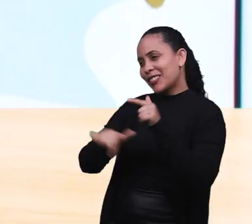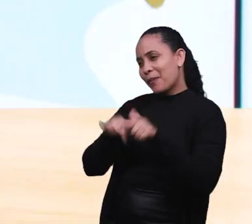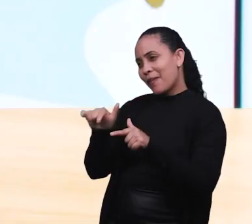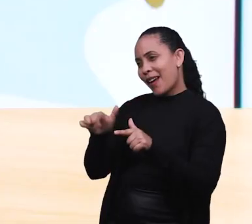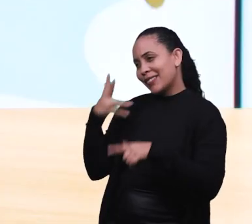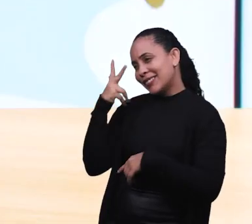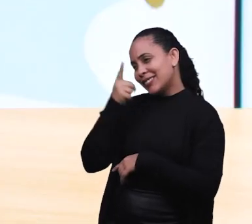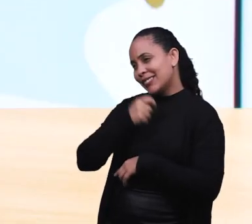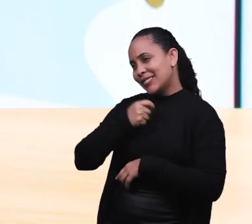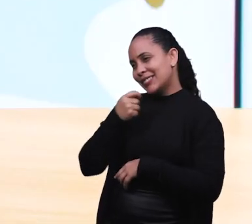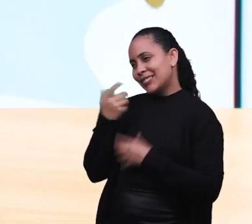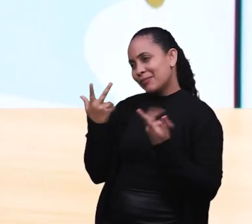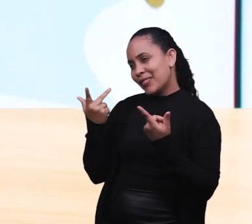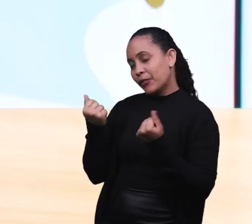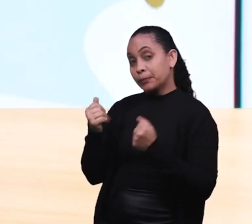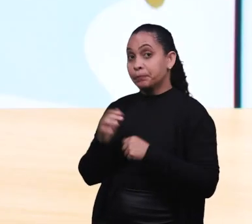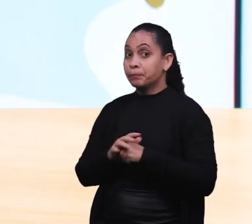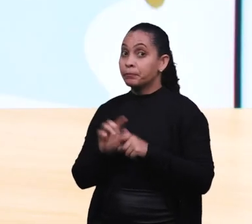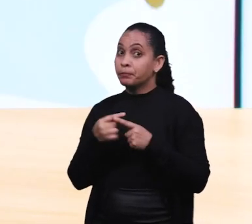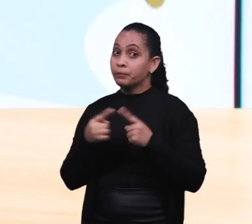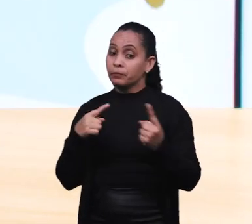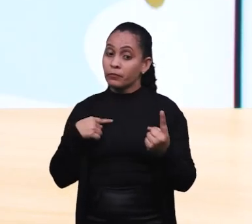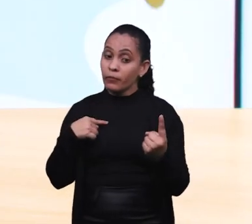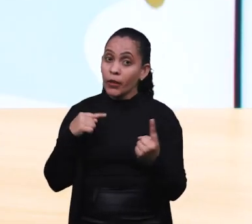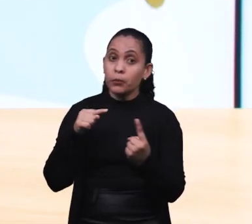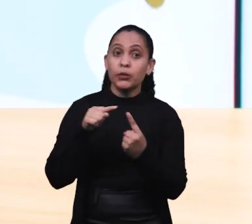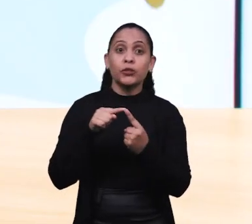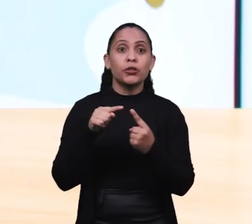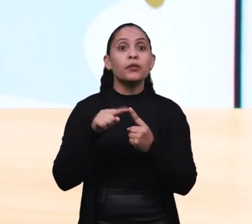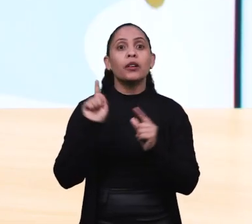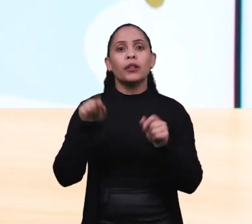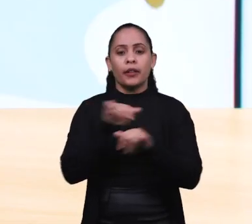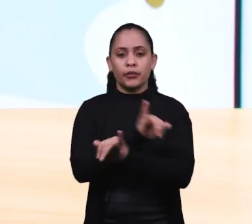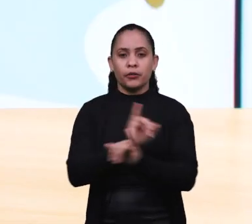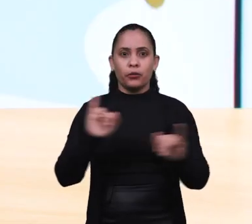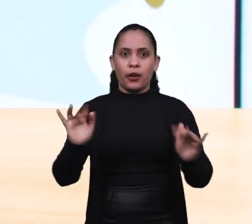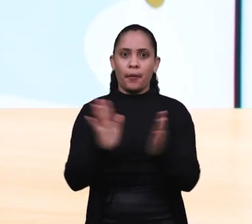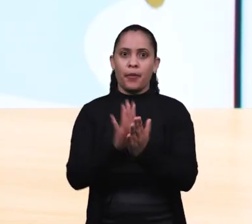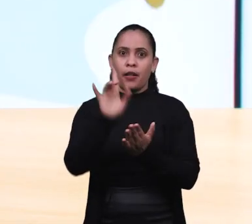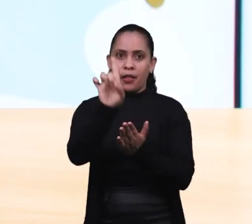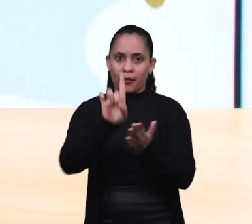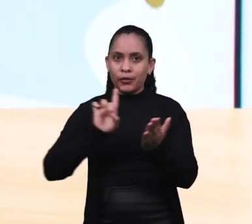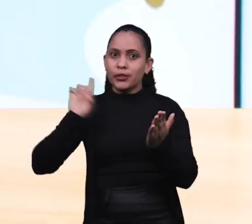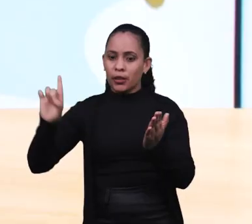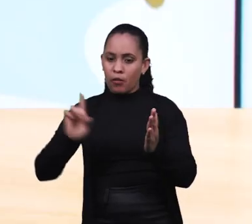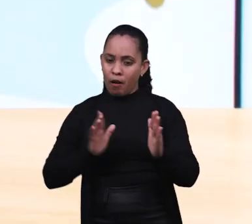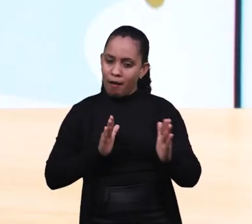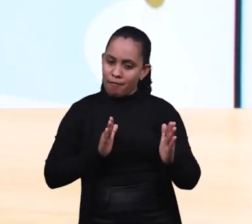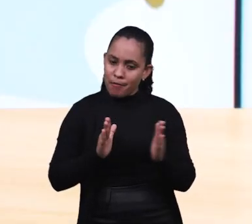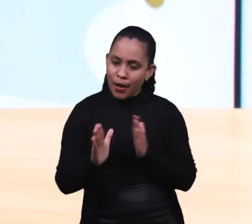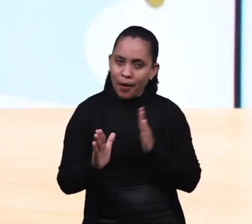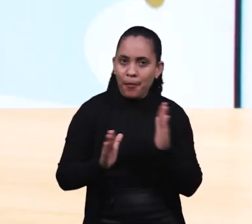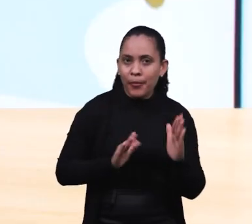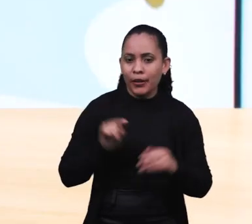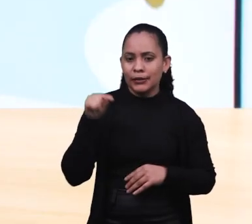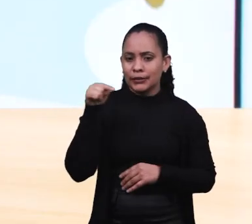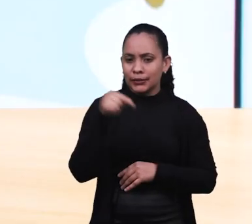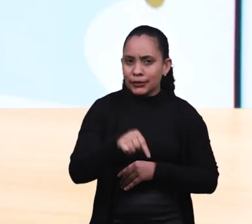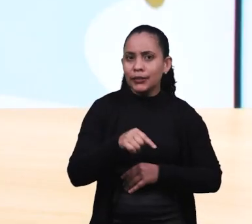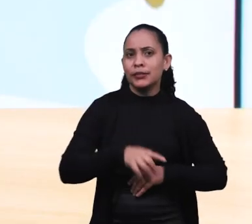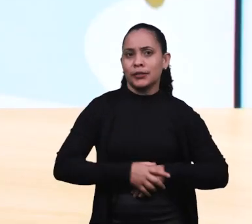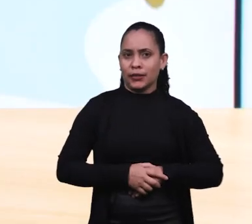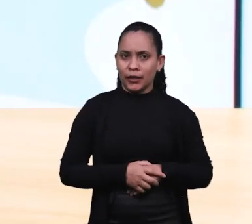maravilhoso, mas o objetivo principal é levar o acesso à palavra de Deus, levar a acessibilidade linguística, garantir o